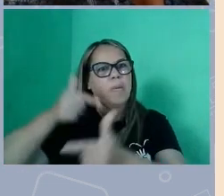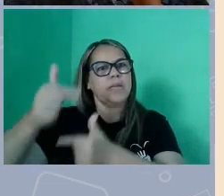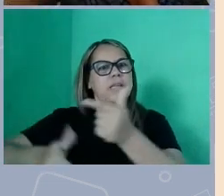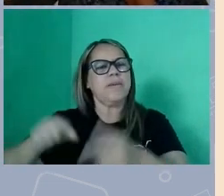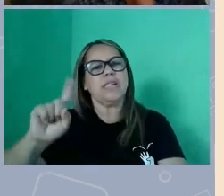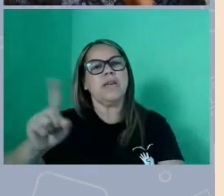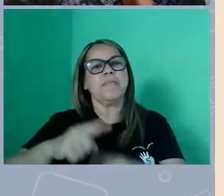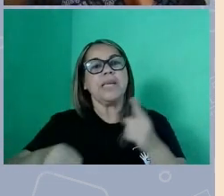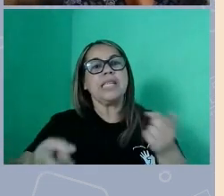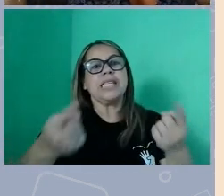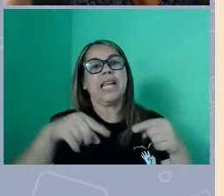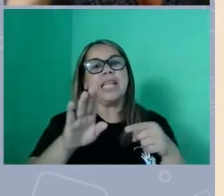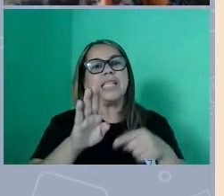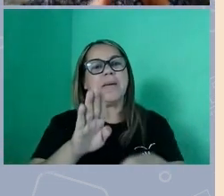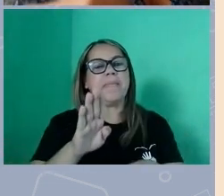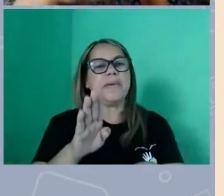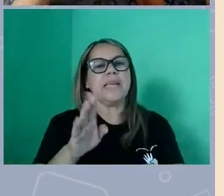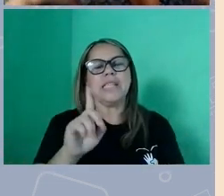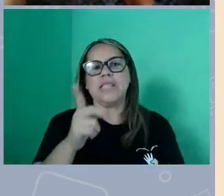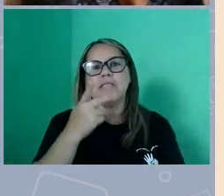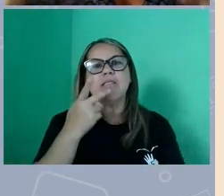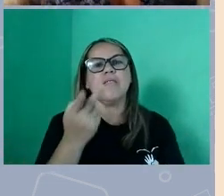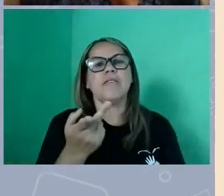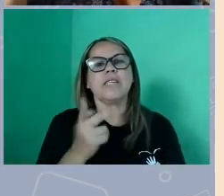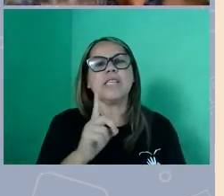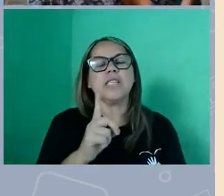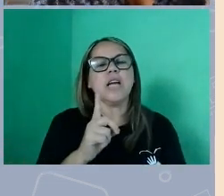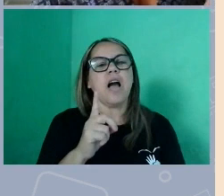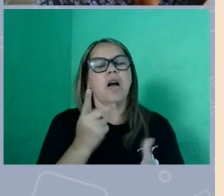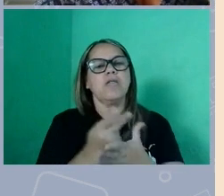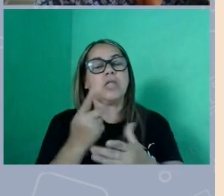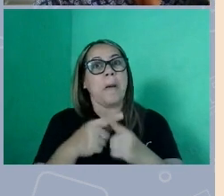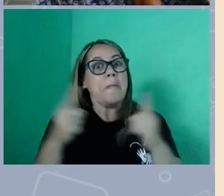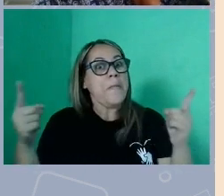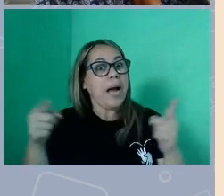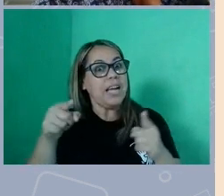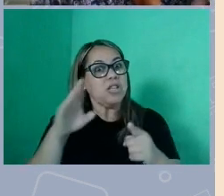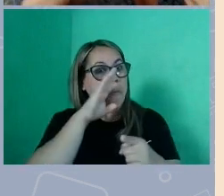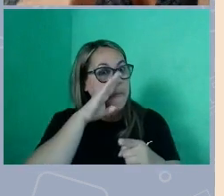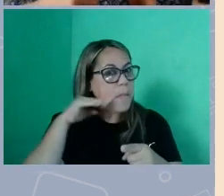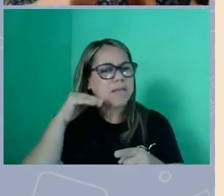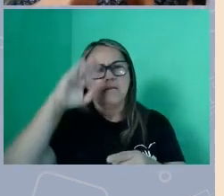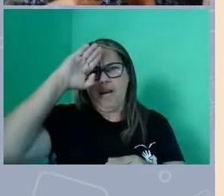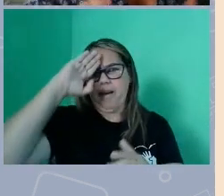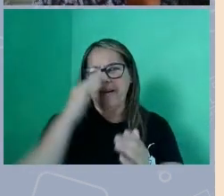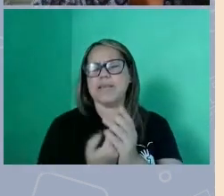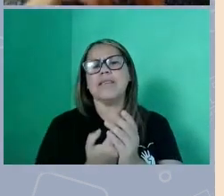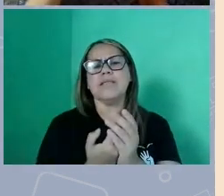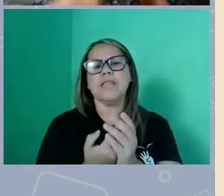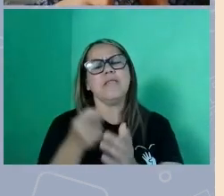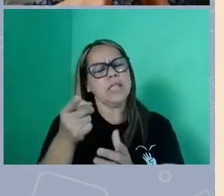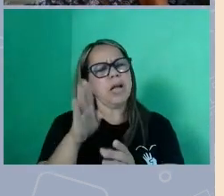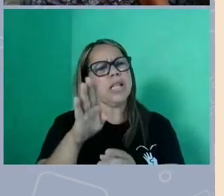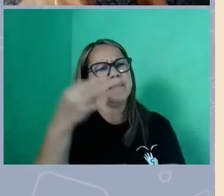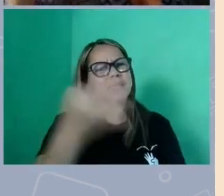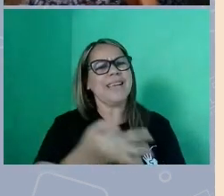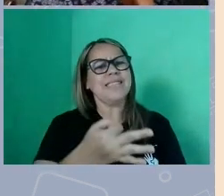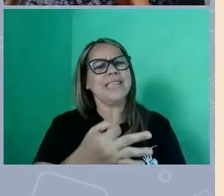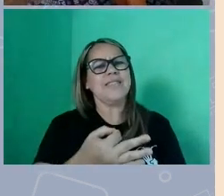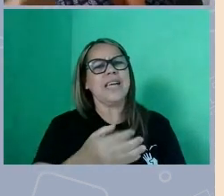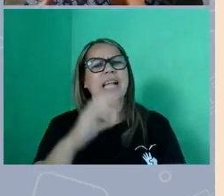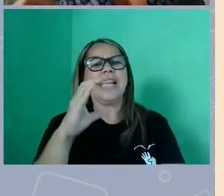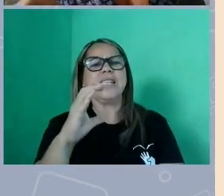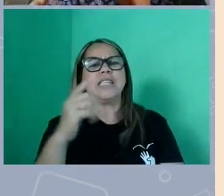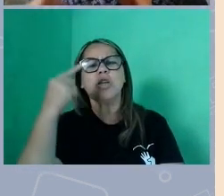na letra B que ocorreu mas sim que Marx acreditava nisso então está correta letra C os